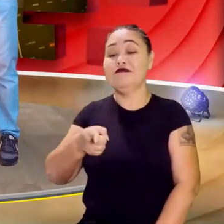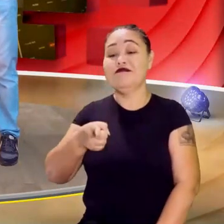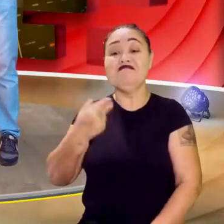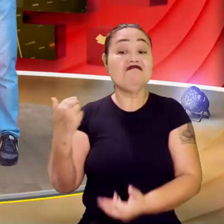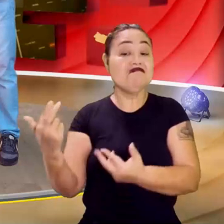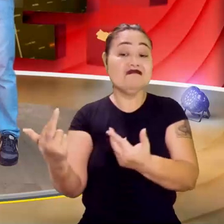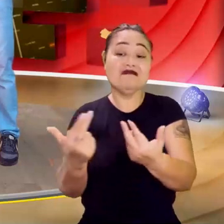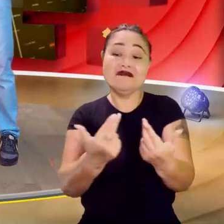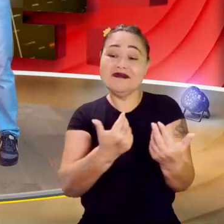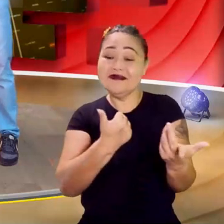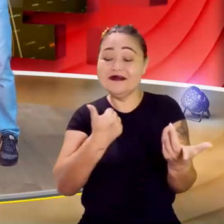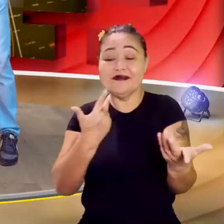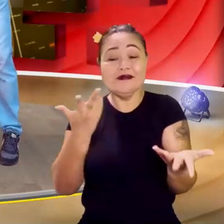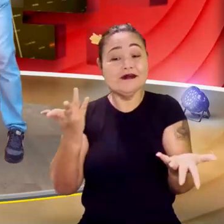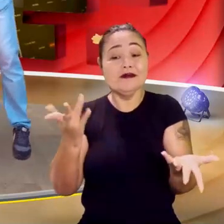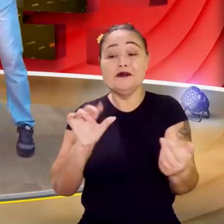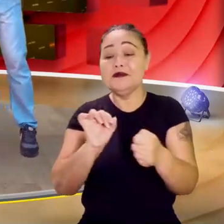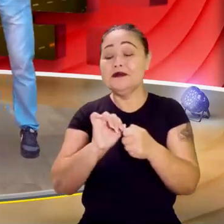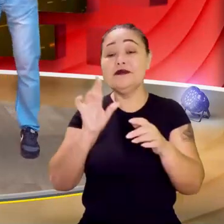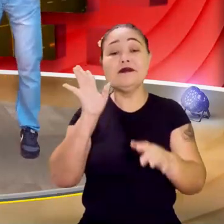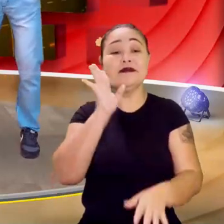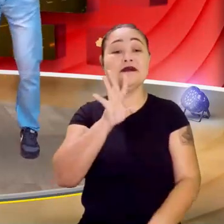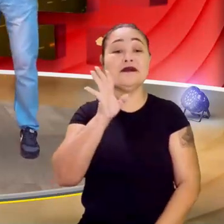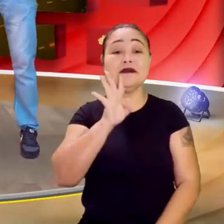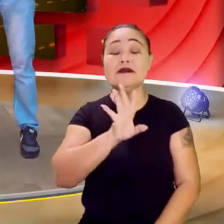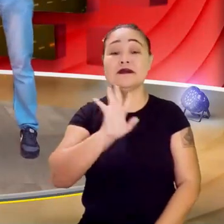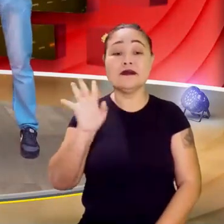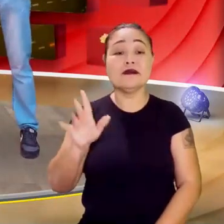vai dar na mesma, não, né? Não tem perigo, não tem pra onde você